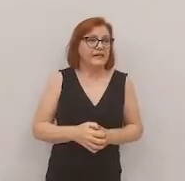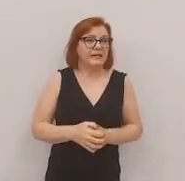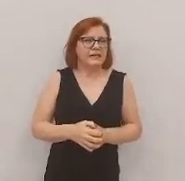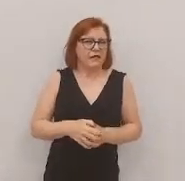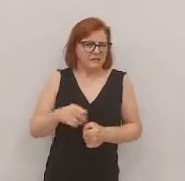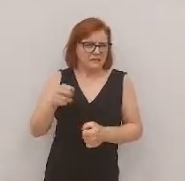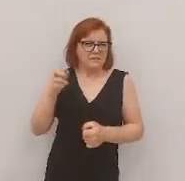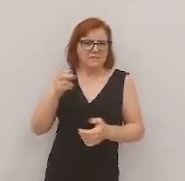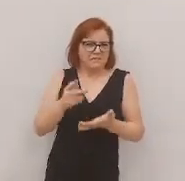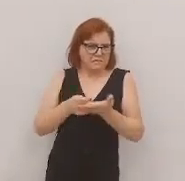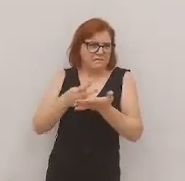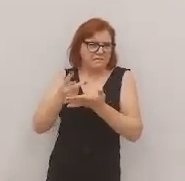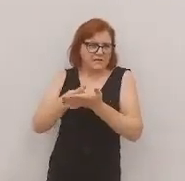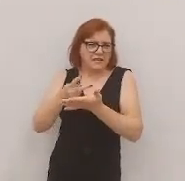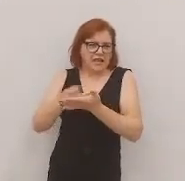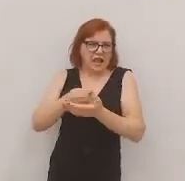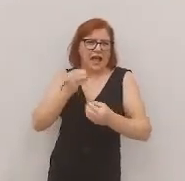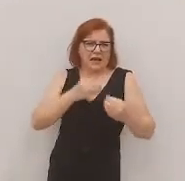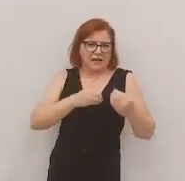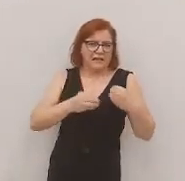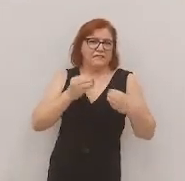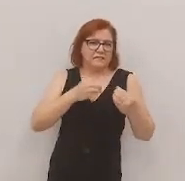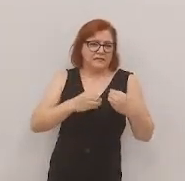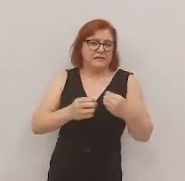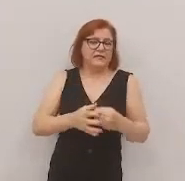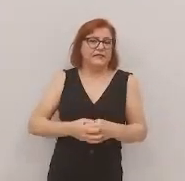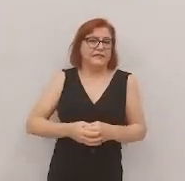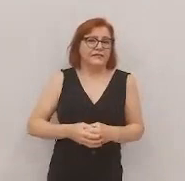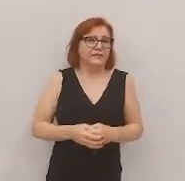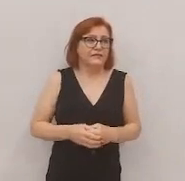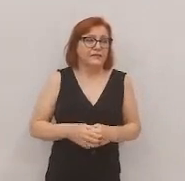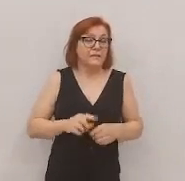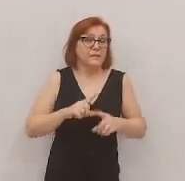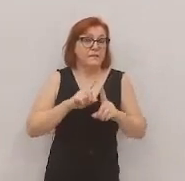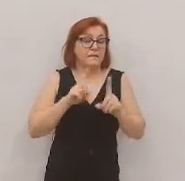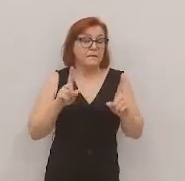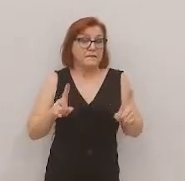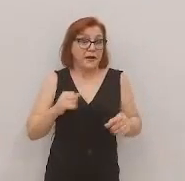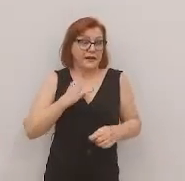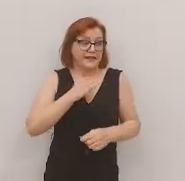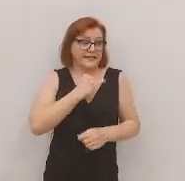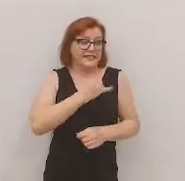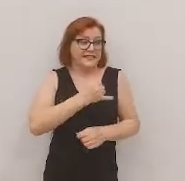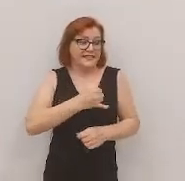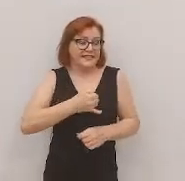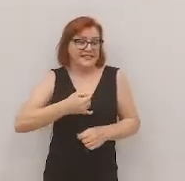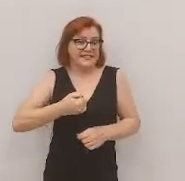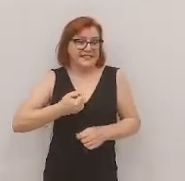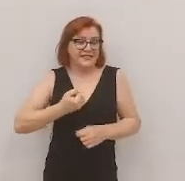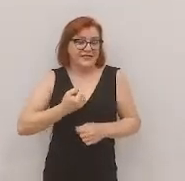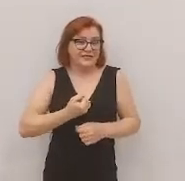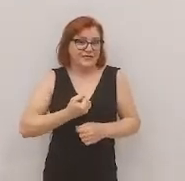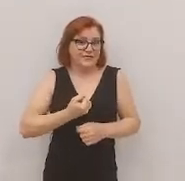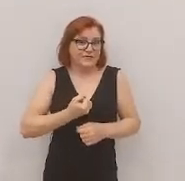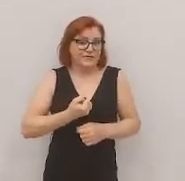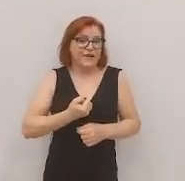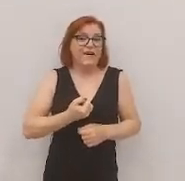primeira carta de João, né, acho que no capítulo 2, fala que nós temos um